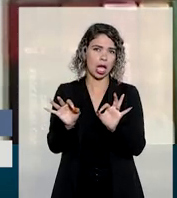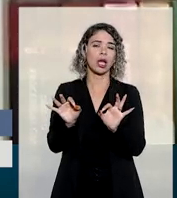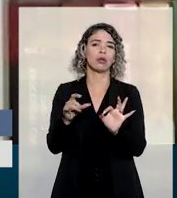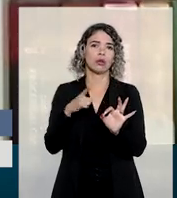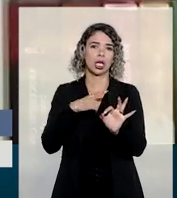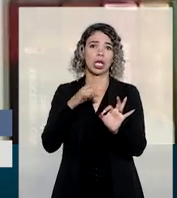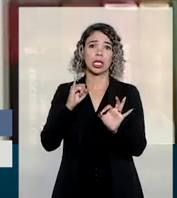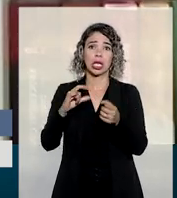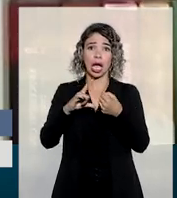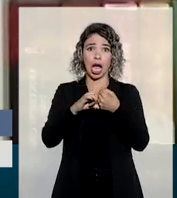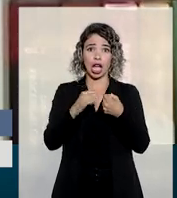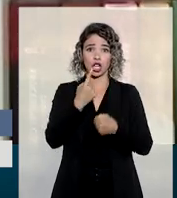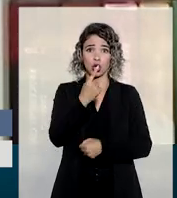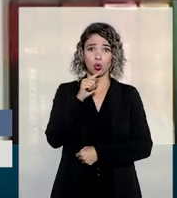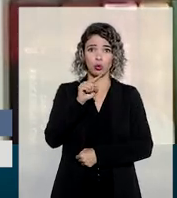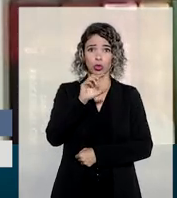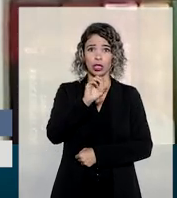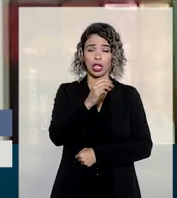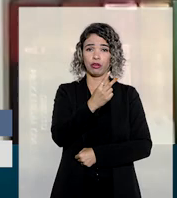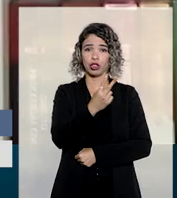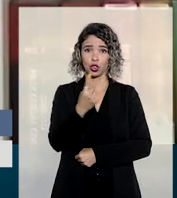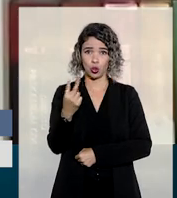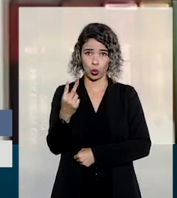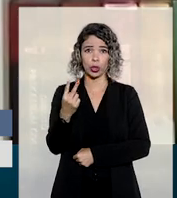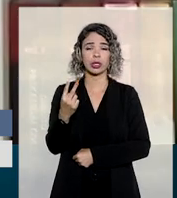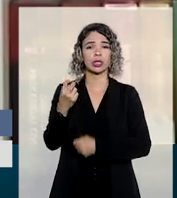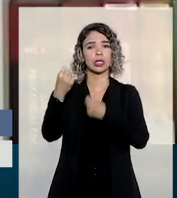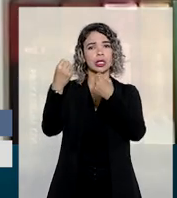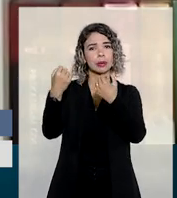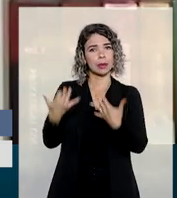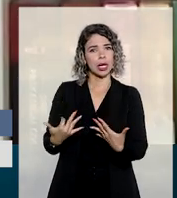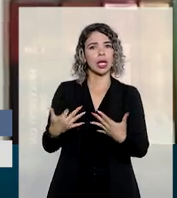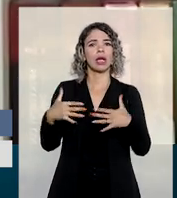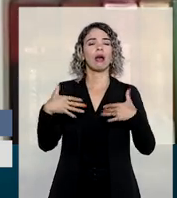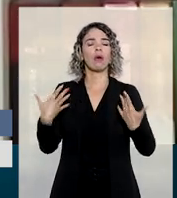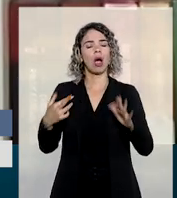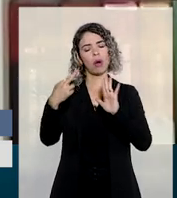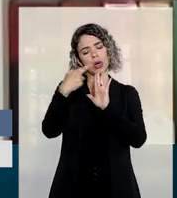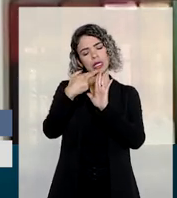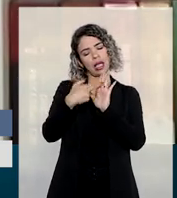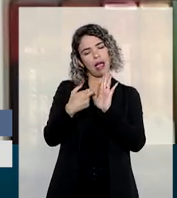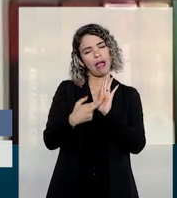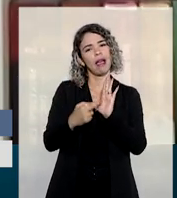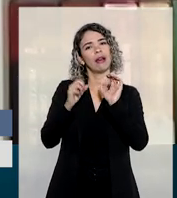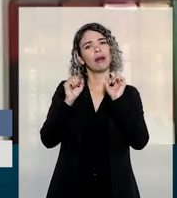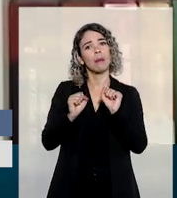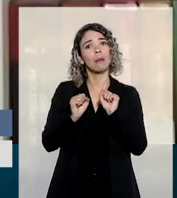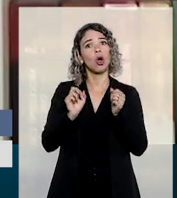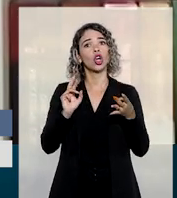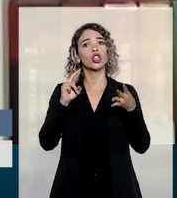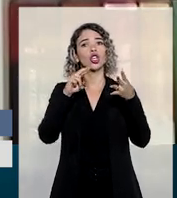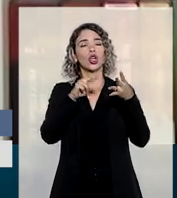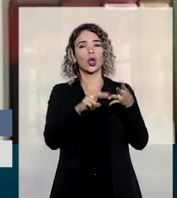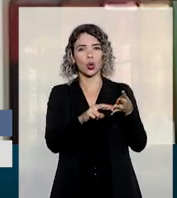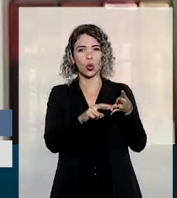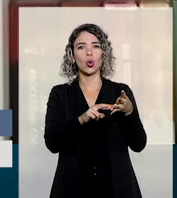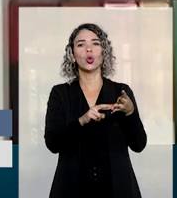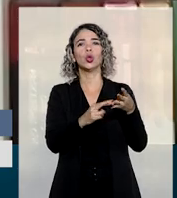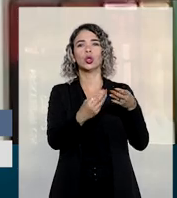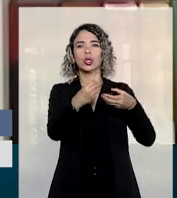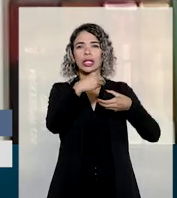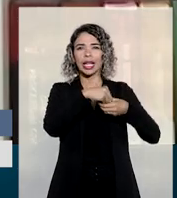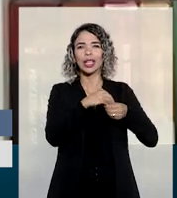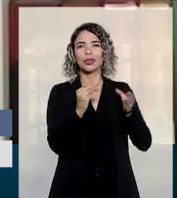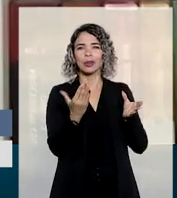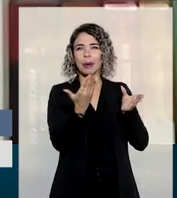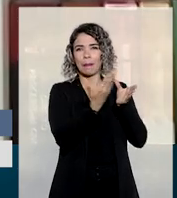precisamos pensar o seguinte, quando o artigo 1022 estabelece as hipóteses de cabimento do recurso